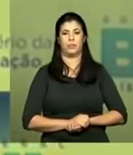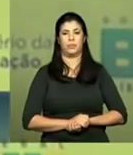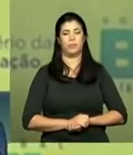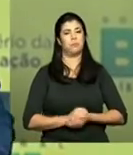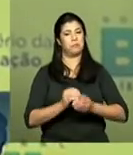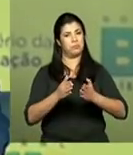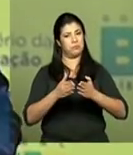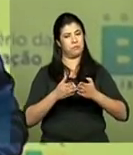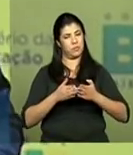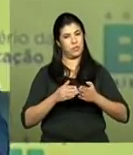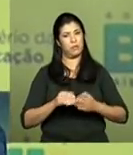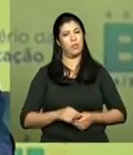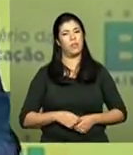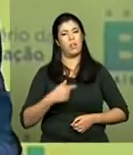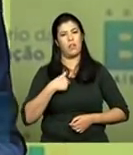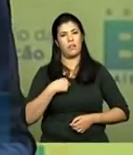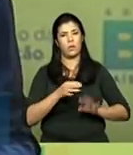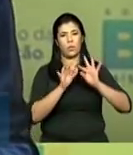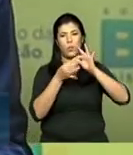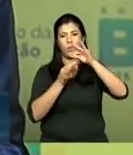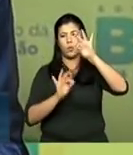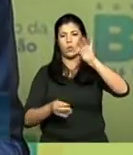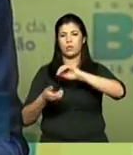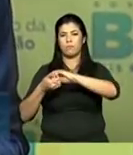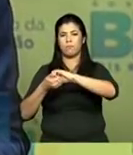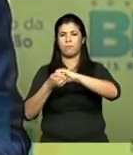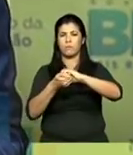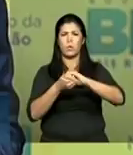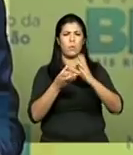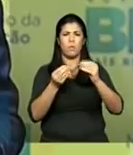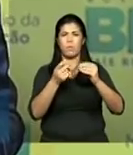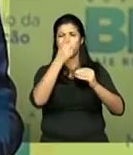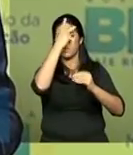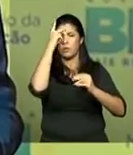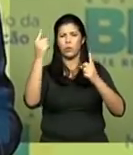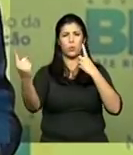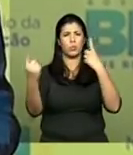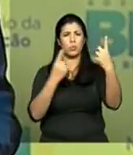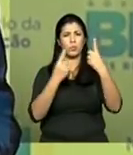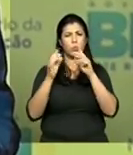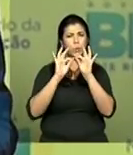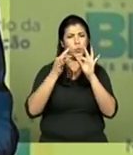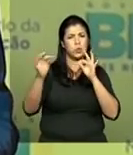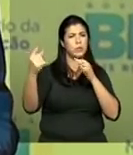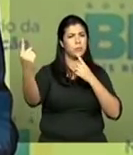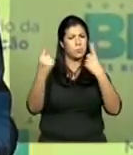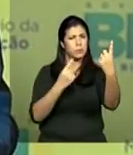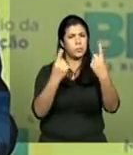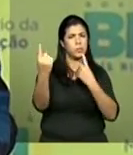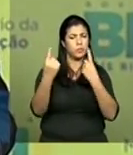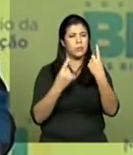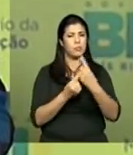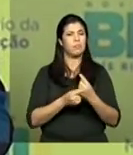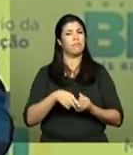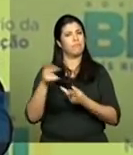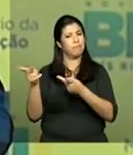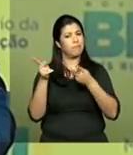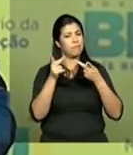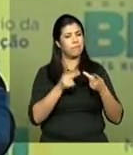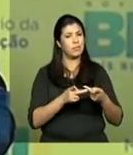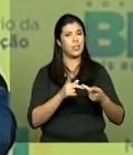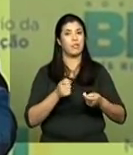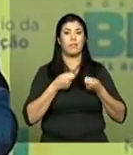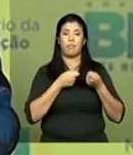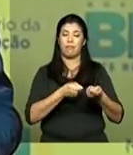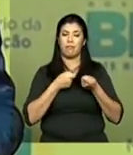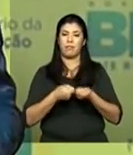fazer aqui uma extensa saudação. Vejo gente de muito longe e tentarei nominá-los.